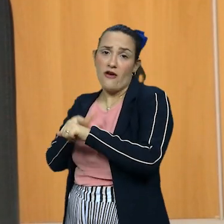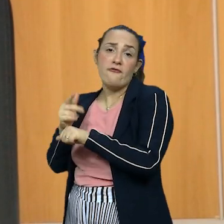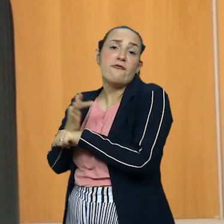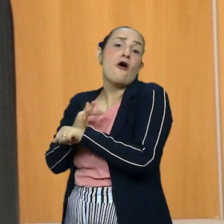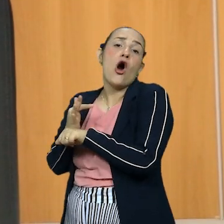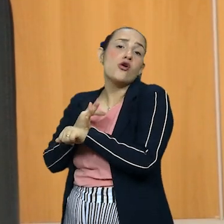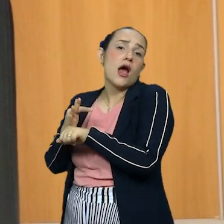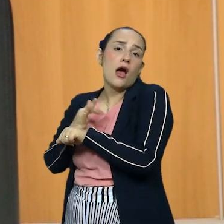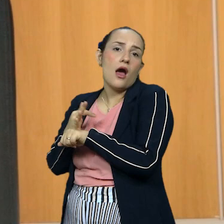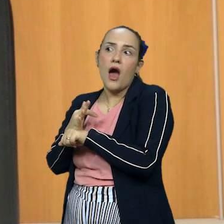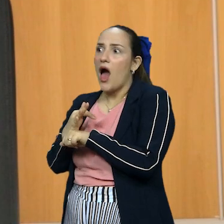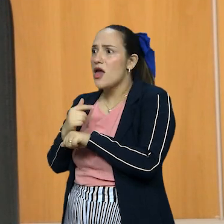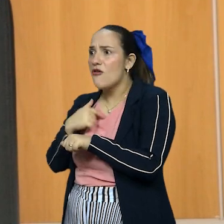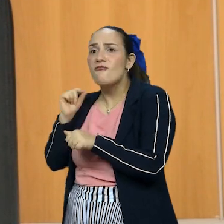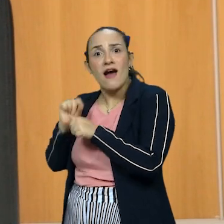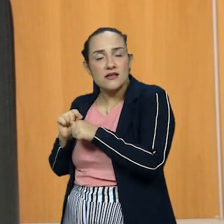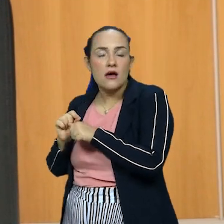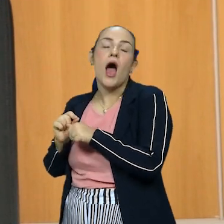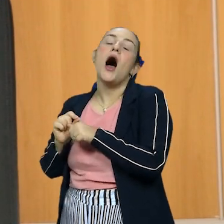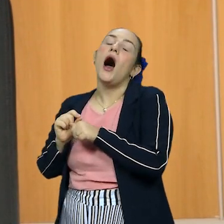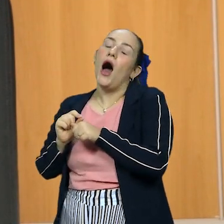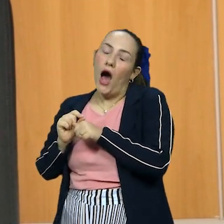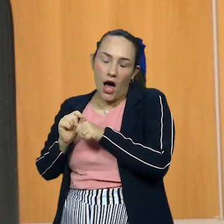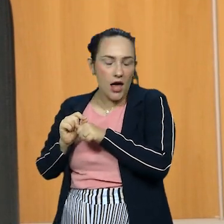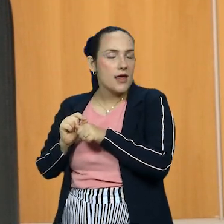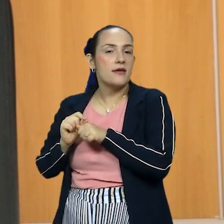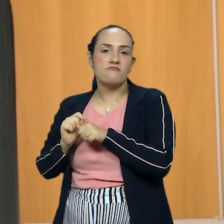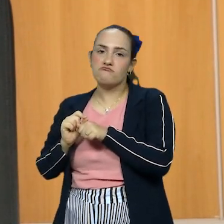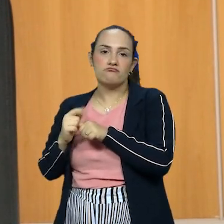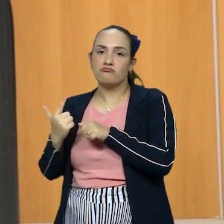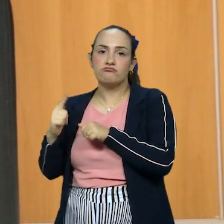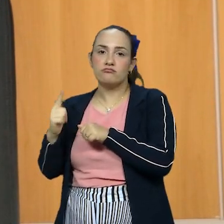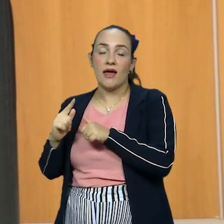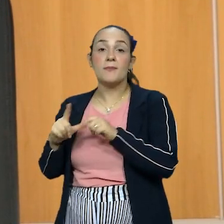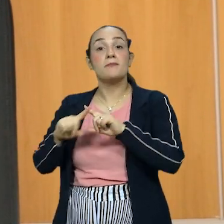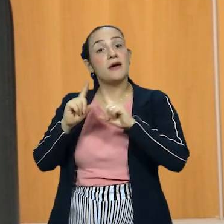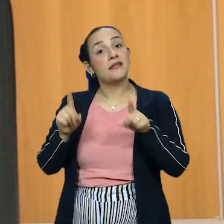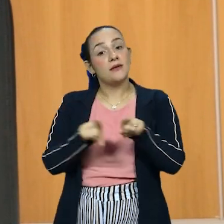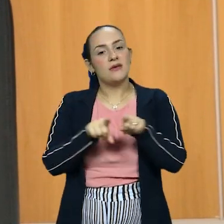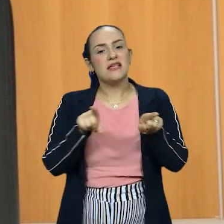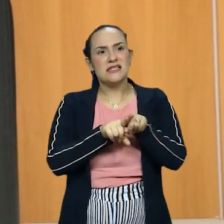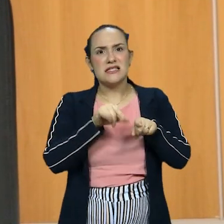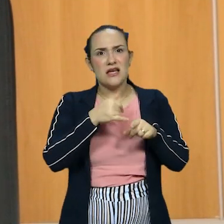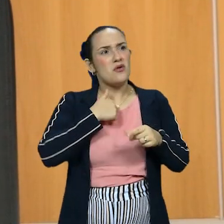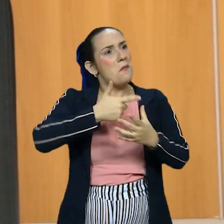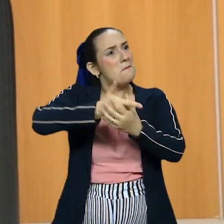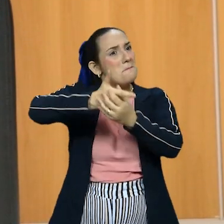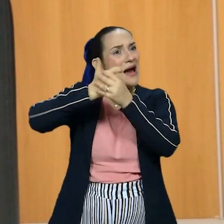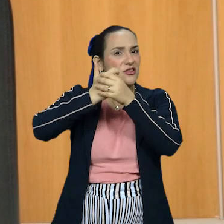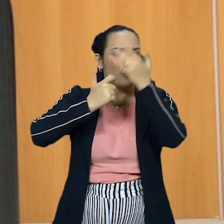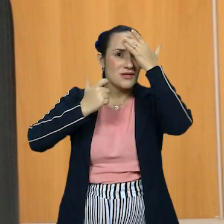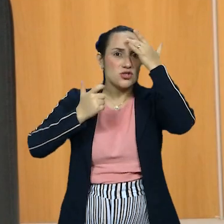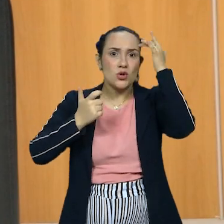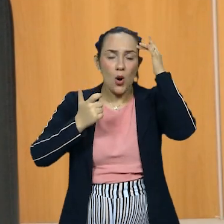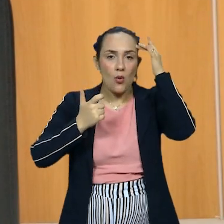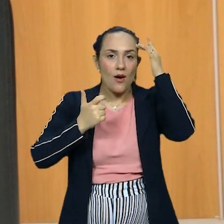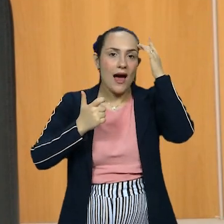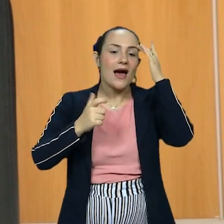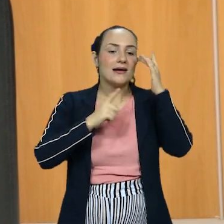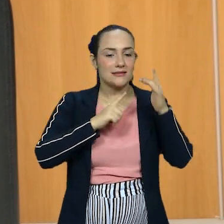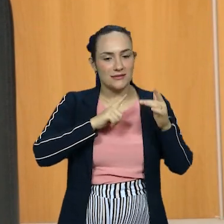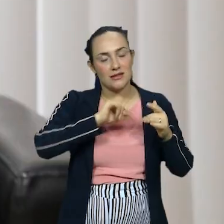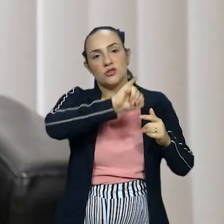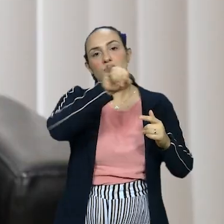situação, é julgado pela Justiça Comum. E o Tribunal do Júri, né, que é uma coisa mais atuante, que é os crimes contra a vida, porque os